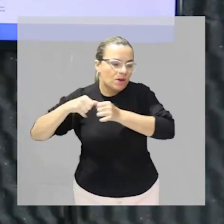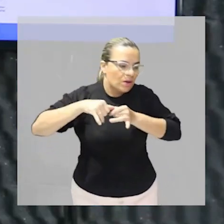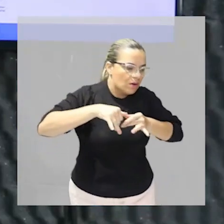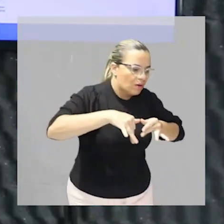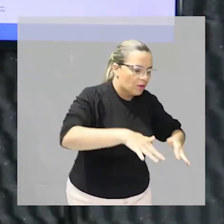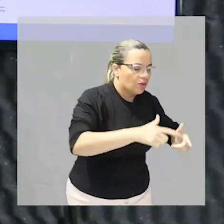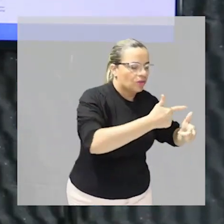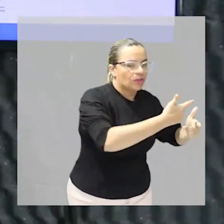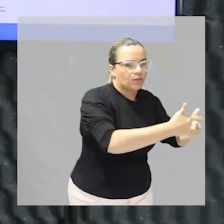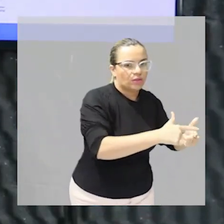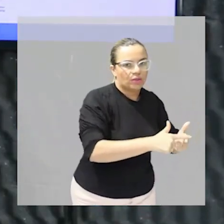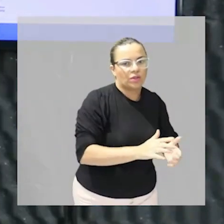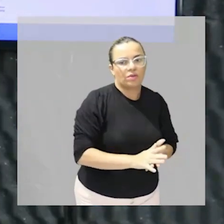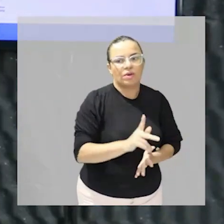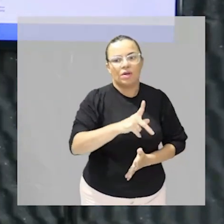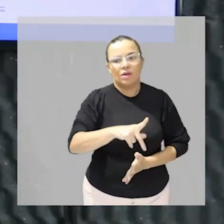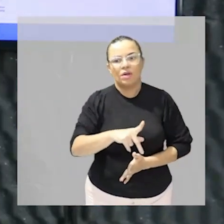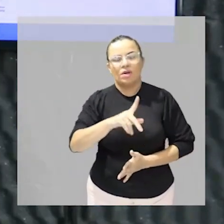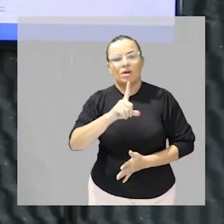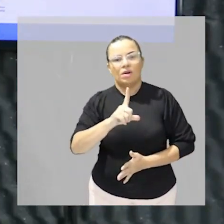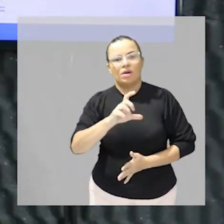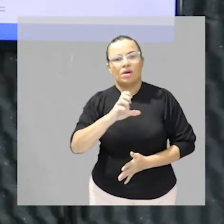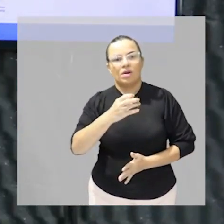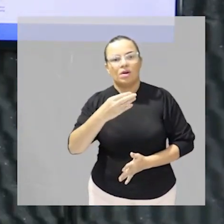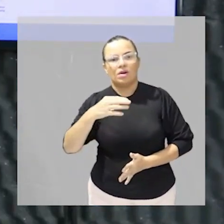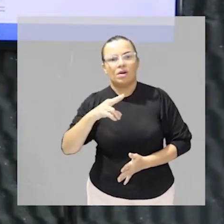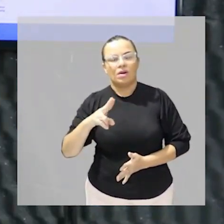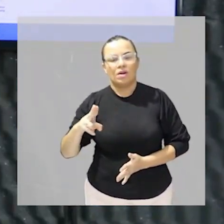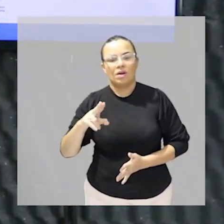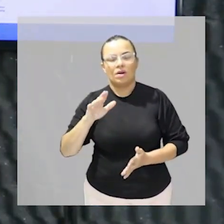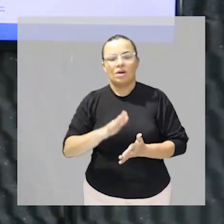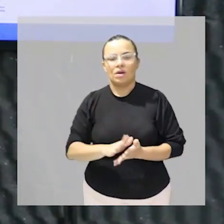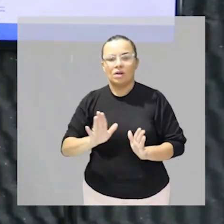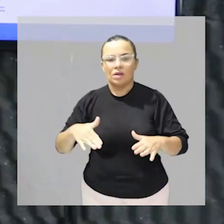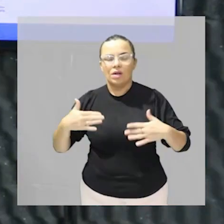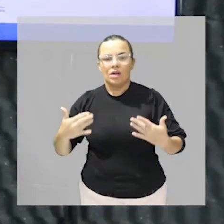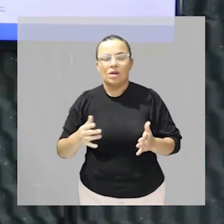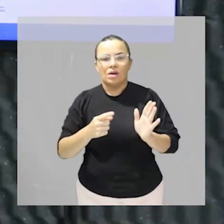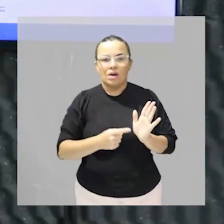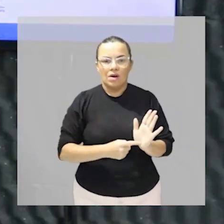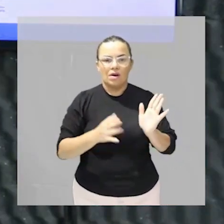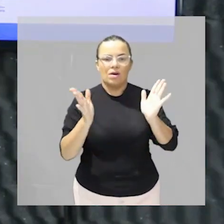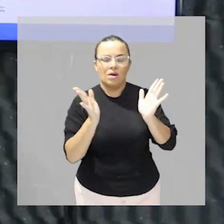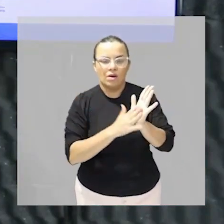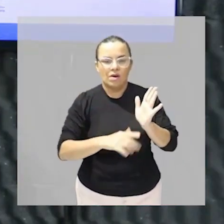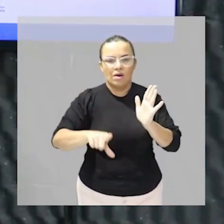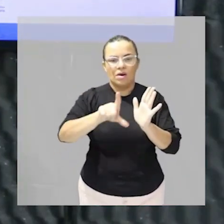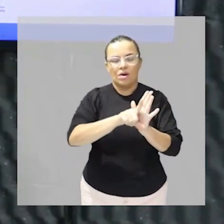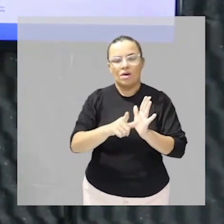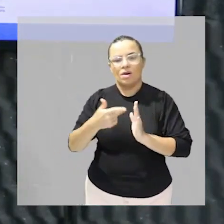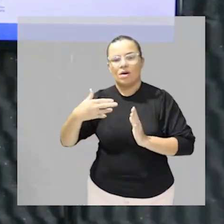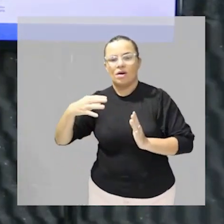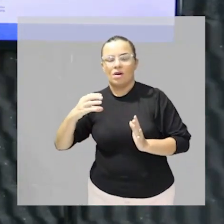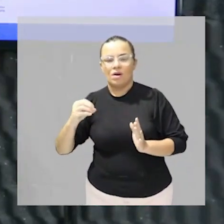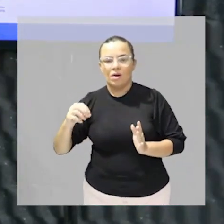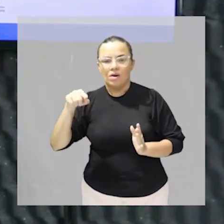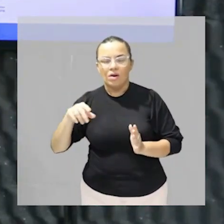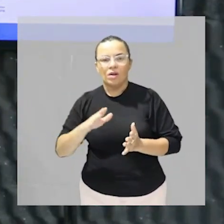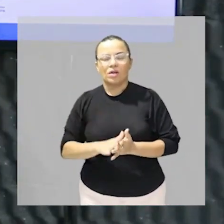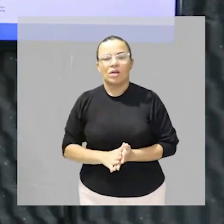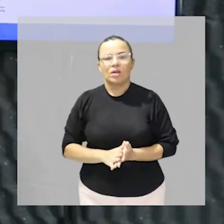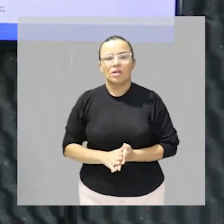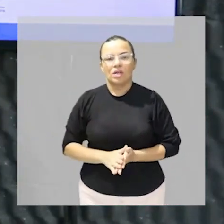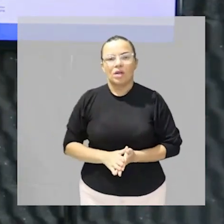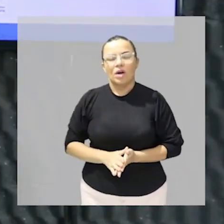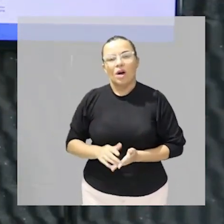Caio propôs o quê? Propôs a lei frumentária. Vamos pegar o trigo, que os romanos,